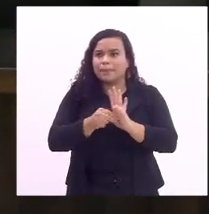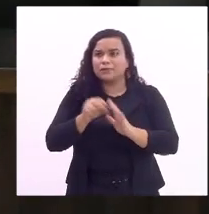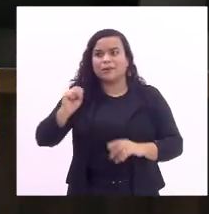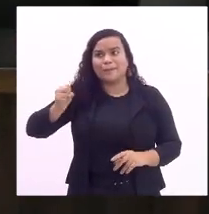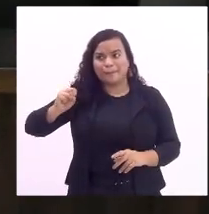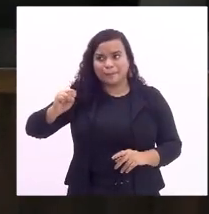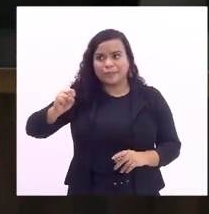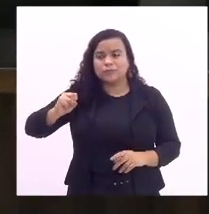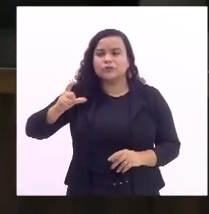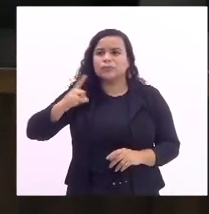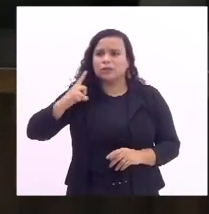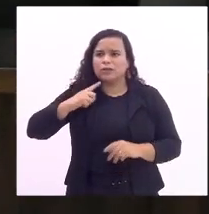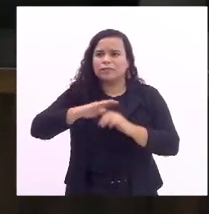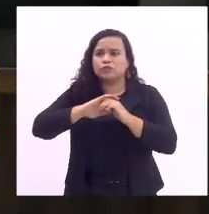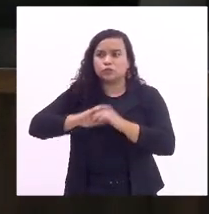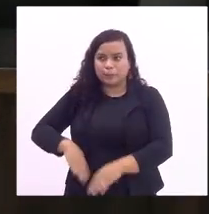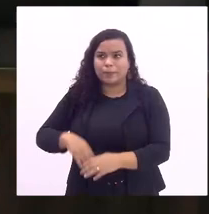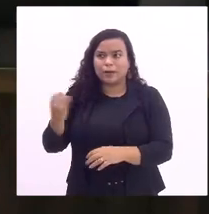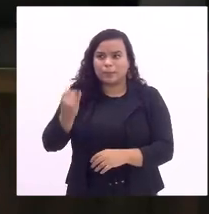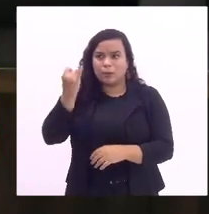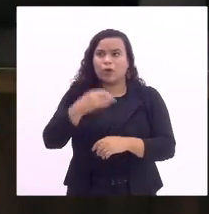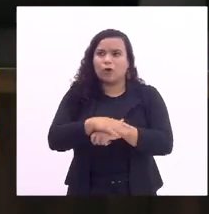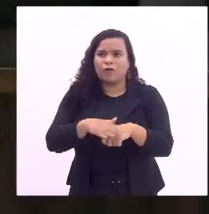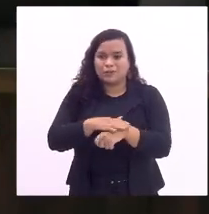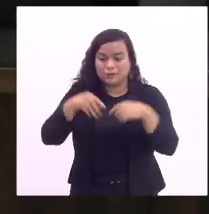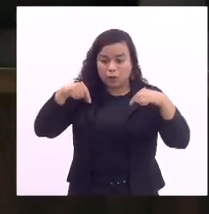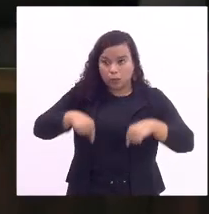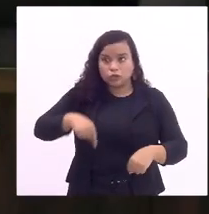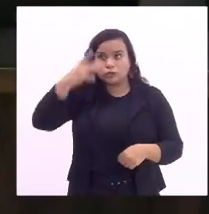Seria importante nós conversarmos com ele de hoje para